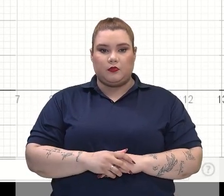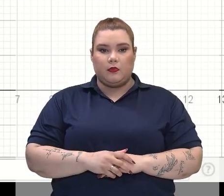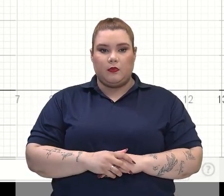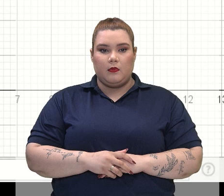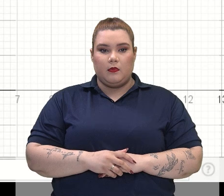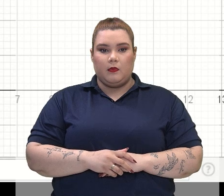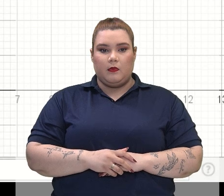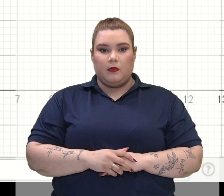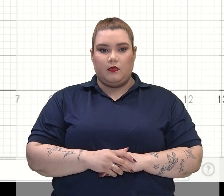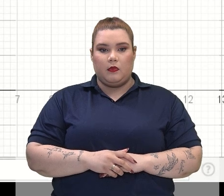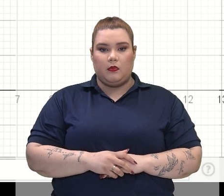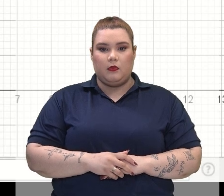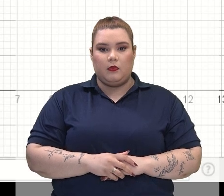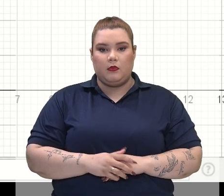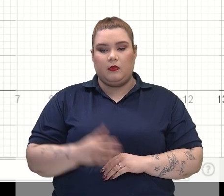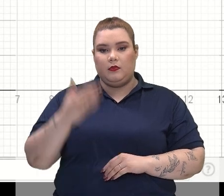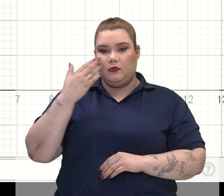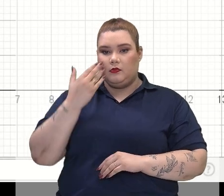Olha só.